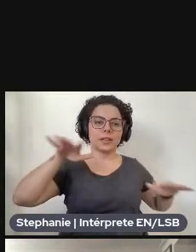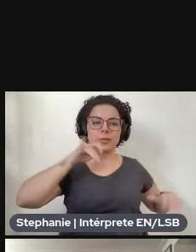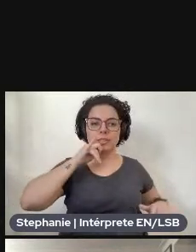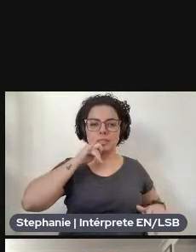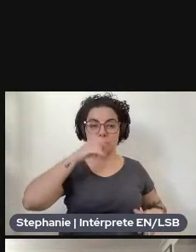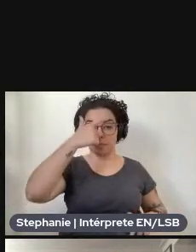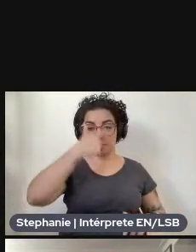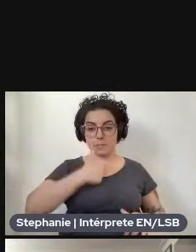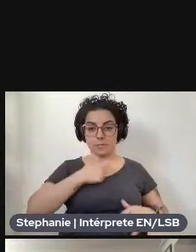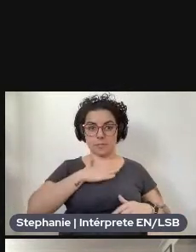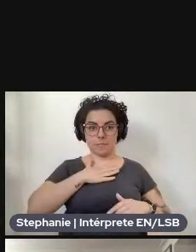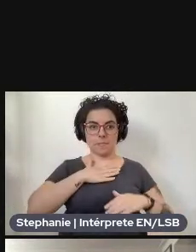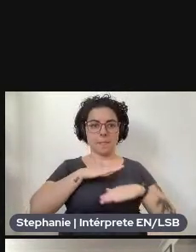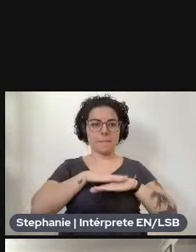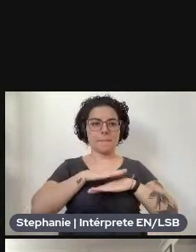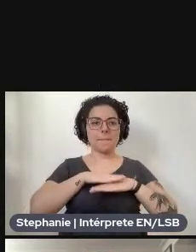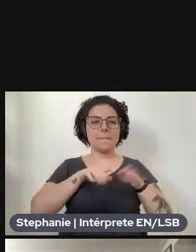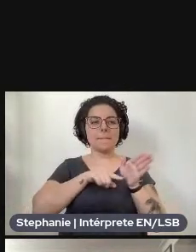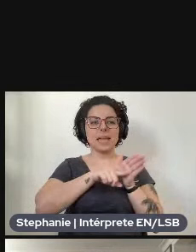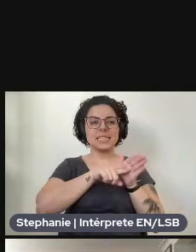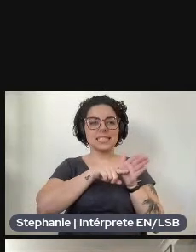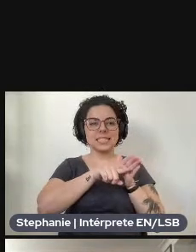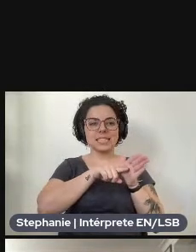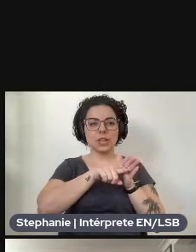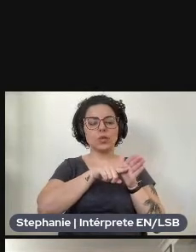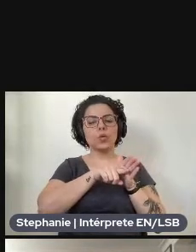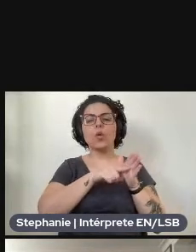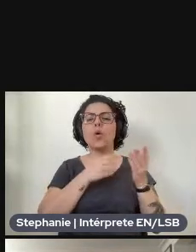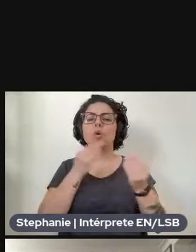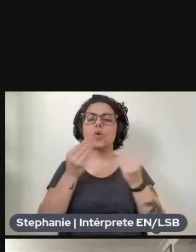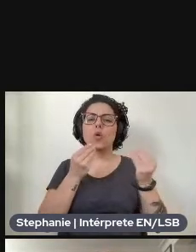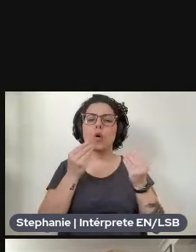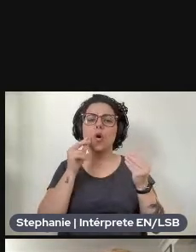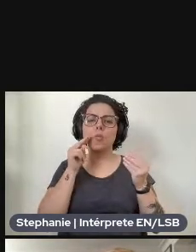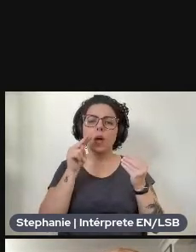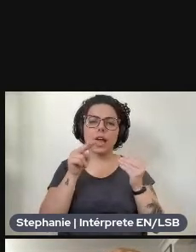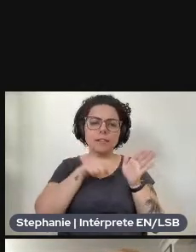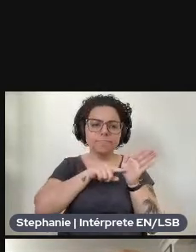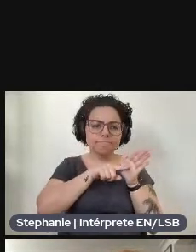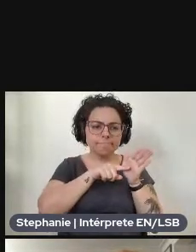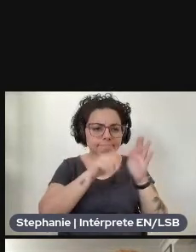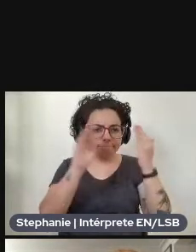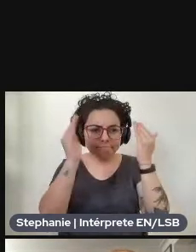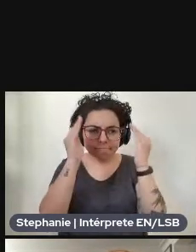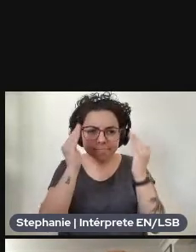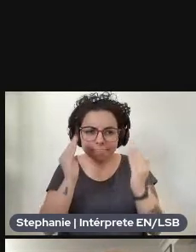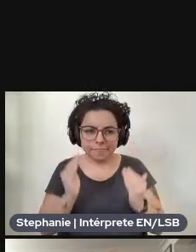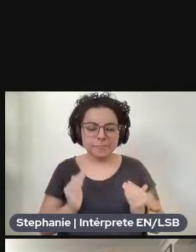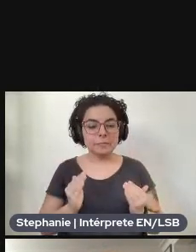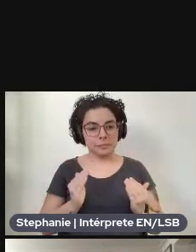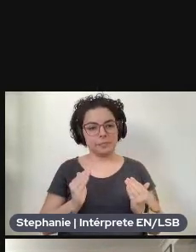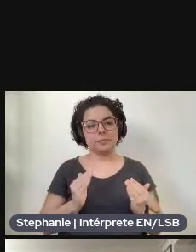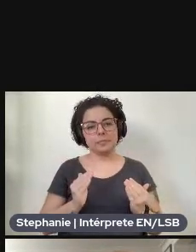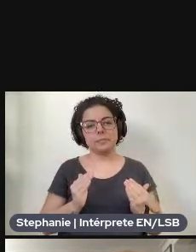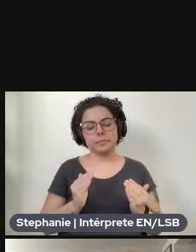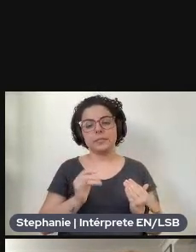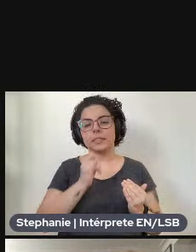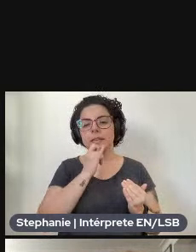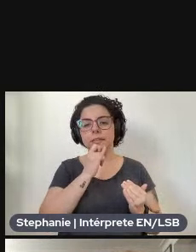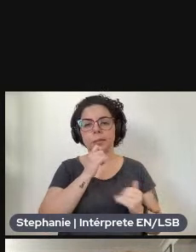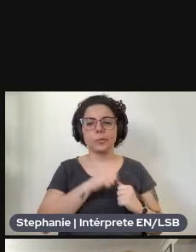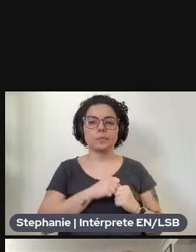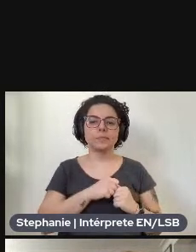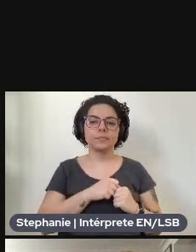do ponto de vista da organização e funcionamento do sistema, mas do ponto de vista do analista, se de facto